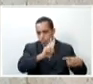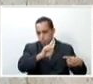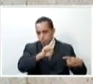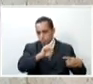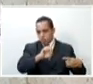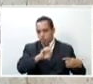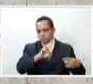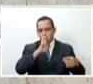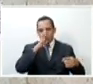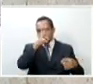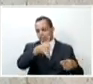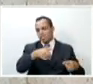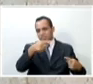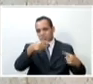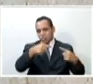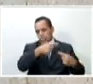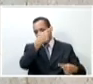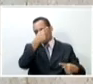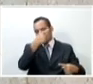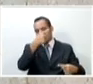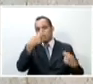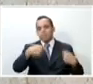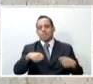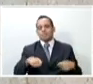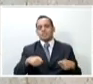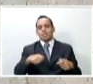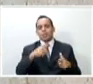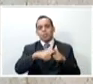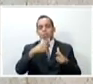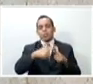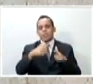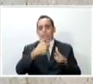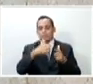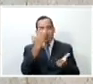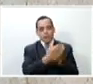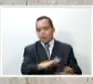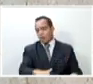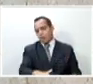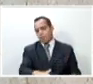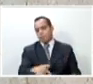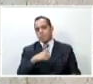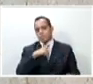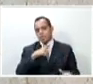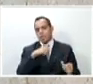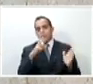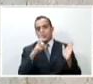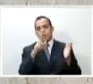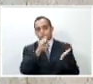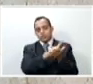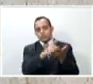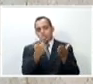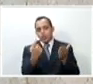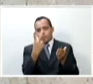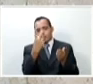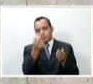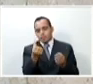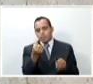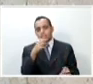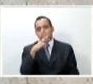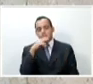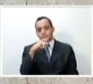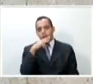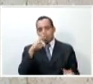acusações. Acusações não levam a nada, nós temos que tomar providências para mudarmos. Eu estou aqui com um artigo do Globo, dia 26 de março, ou seja,